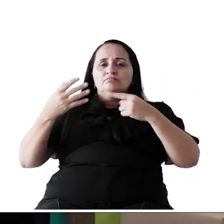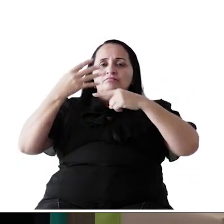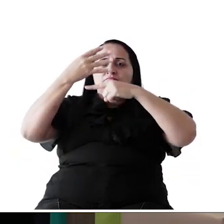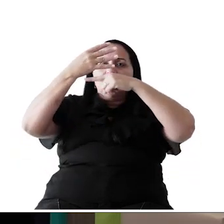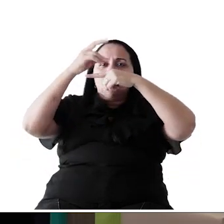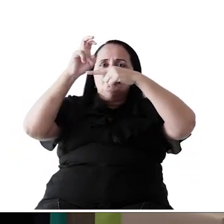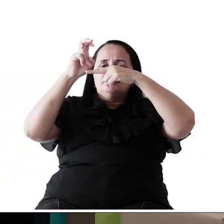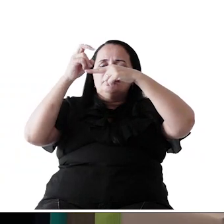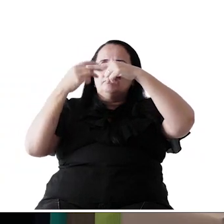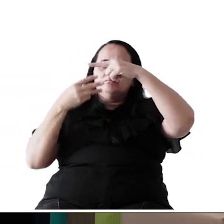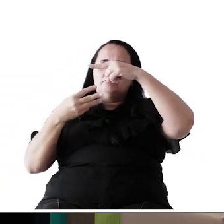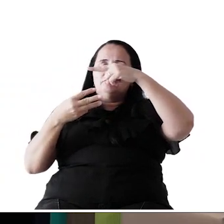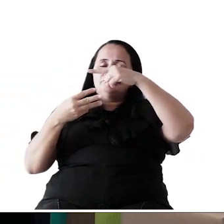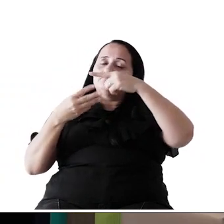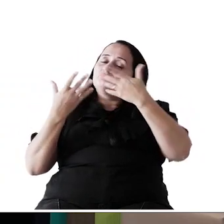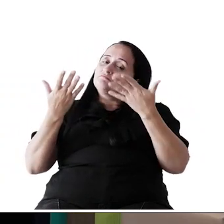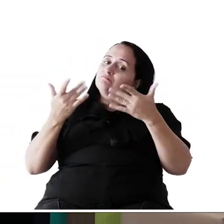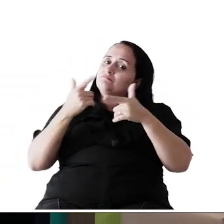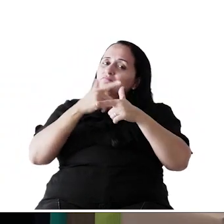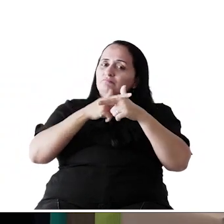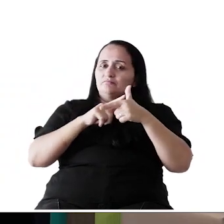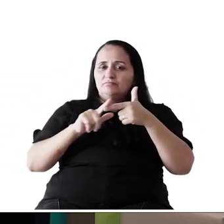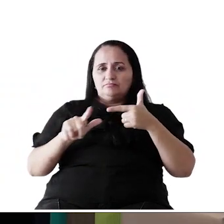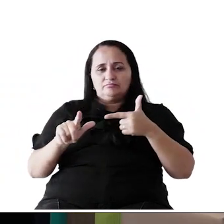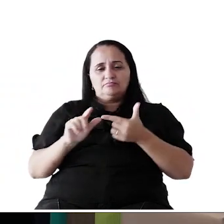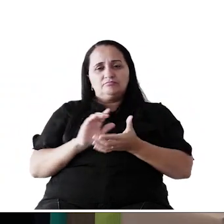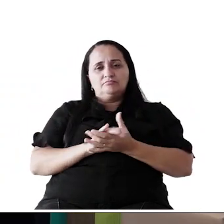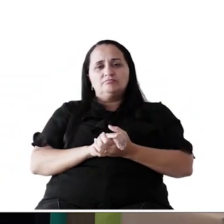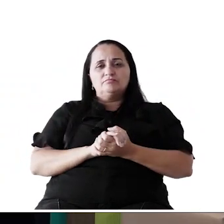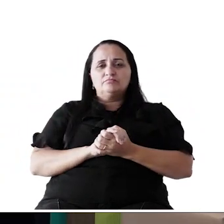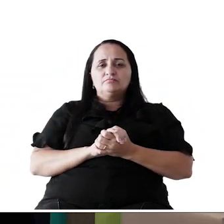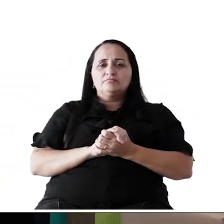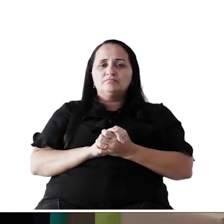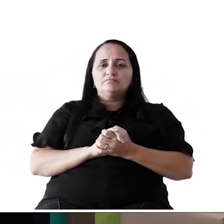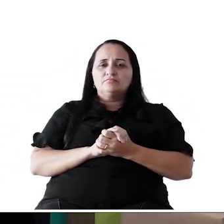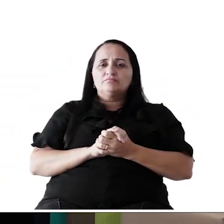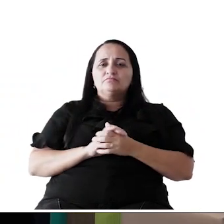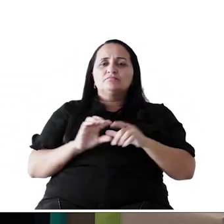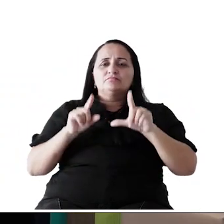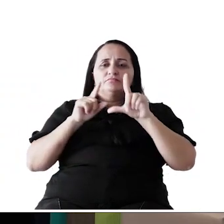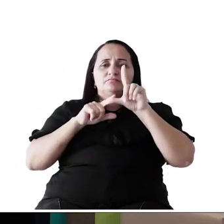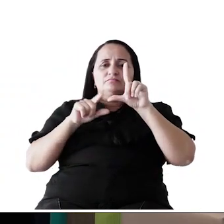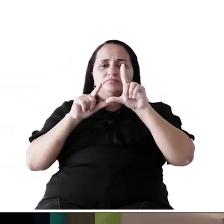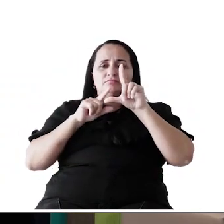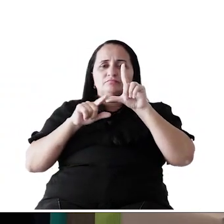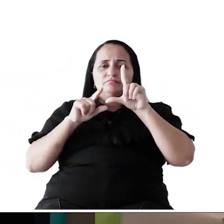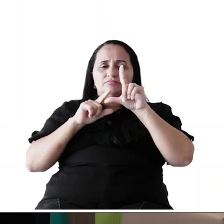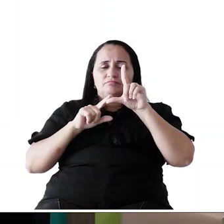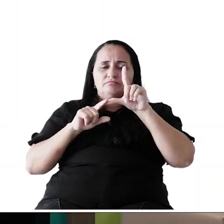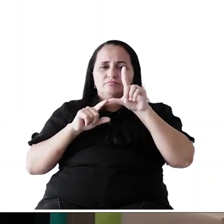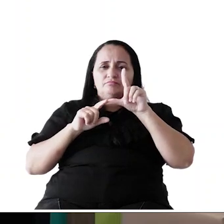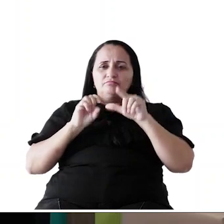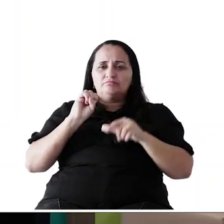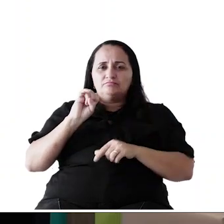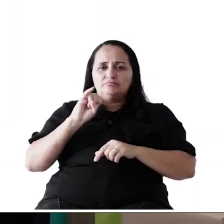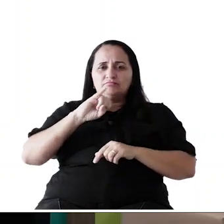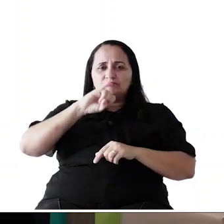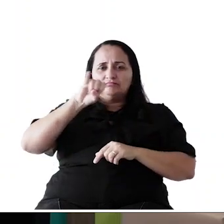uma divisão, certo? Então, a alternativa correta, se